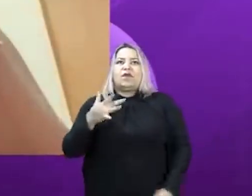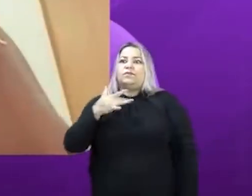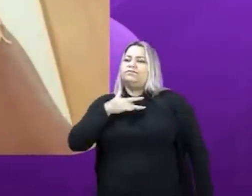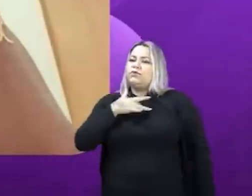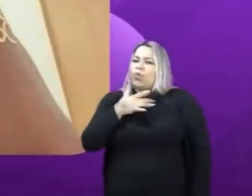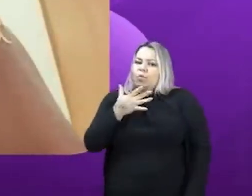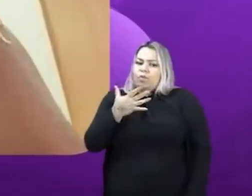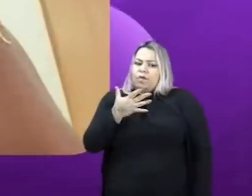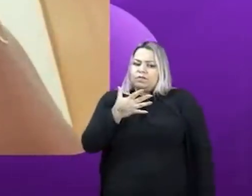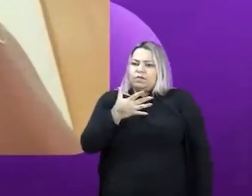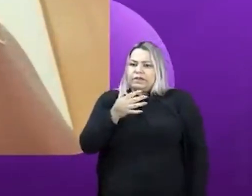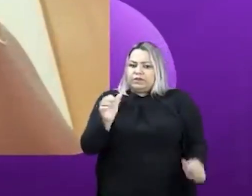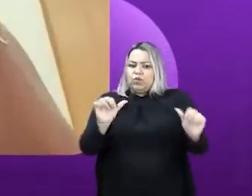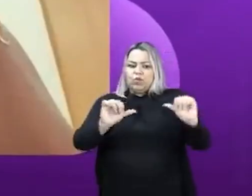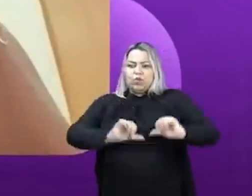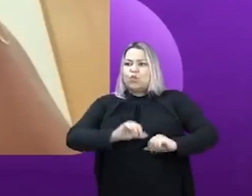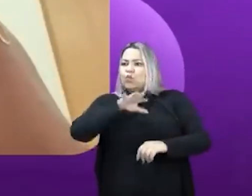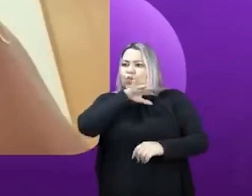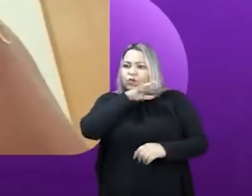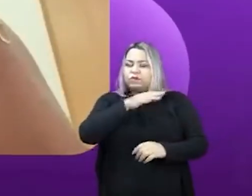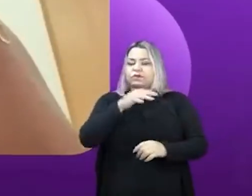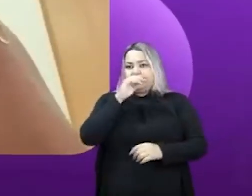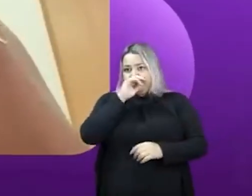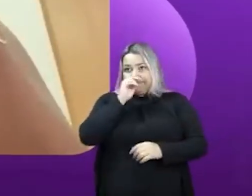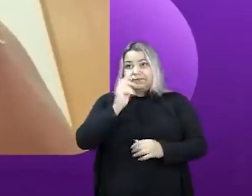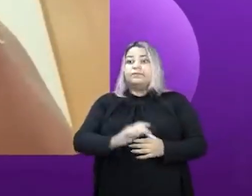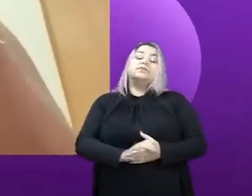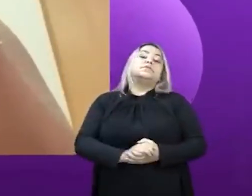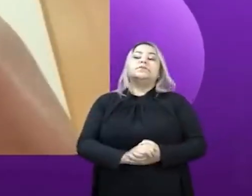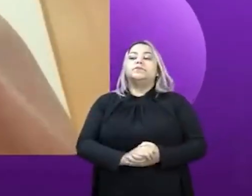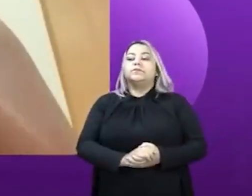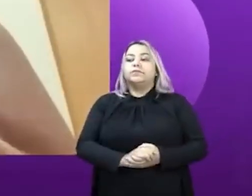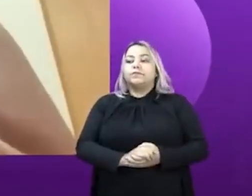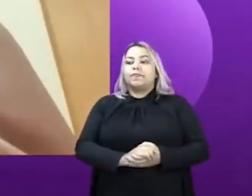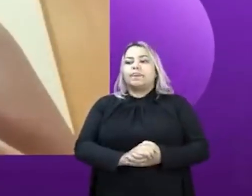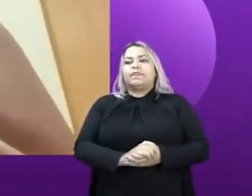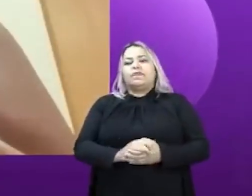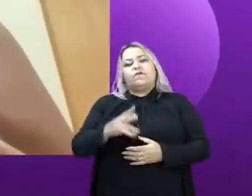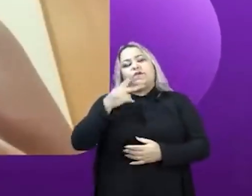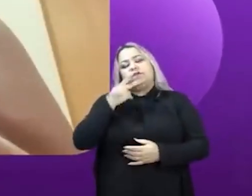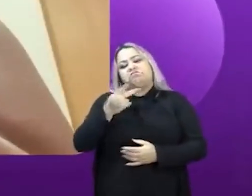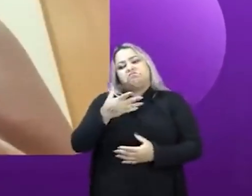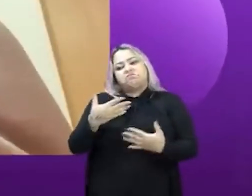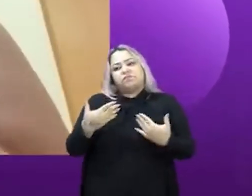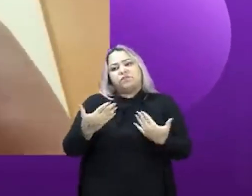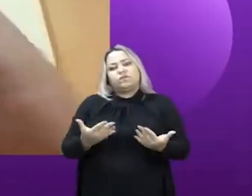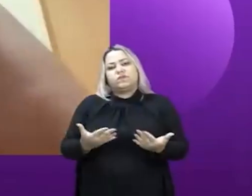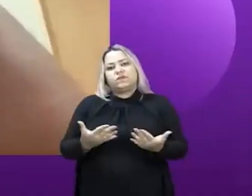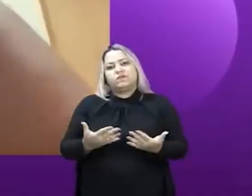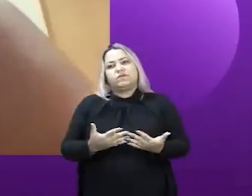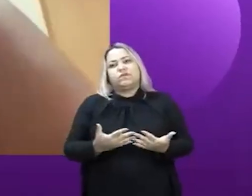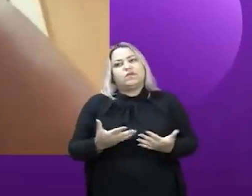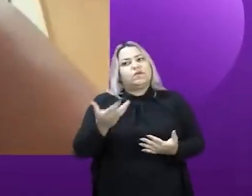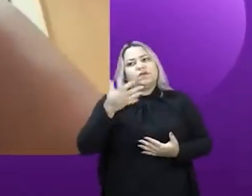forma tão negativa, tão ruim, sabe? Eu falei, cara, eu não,